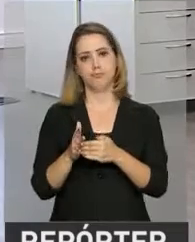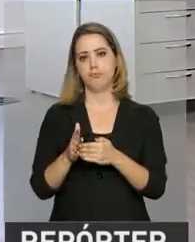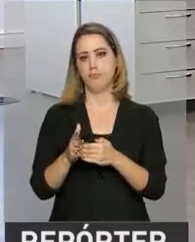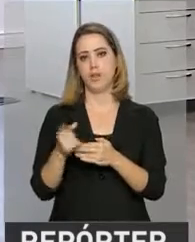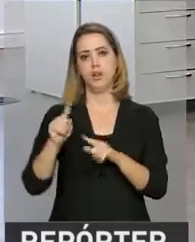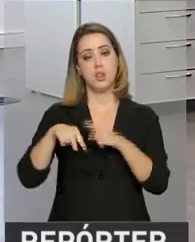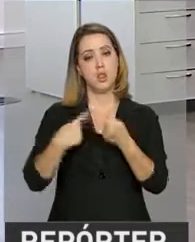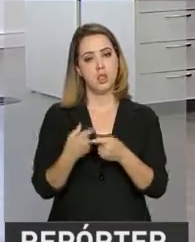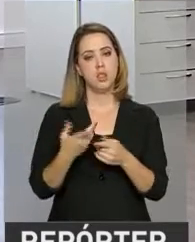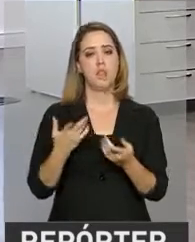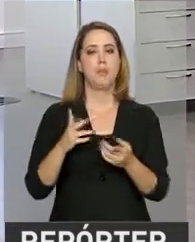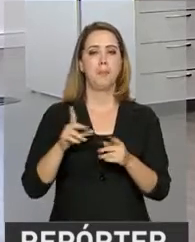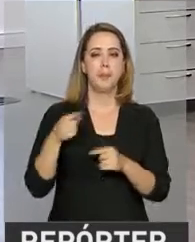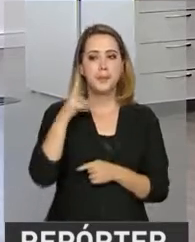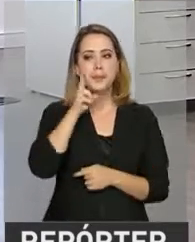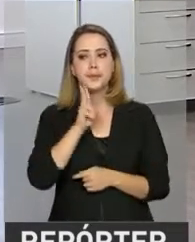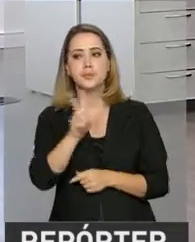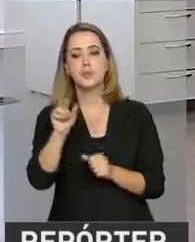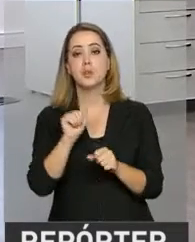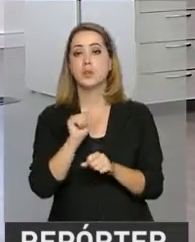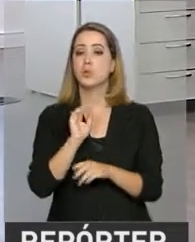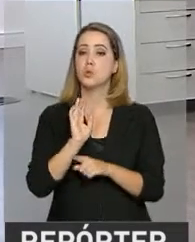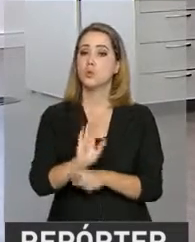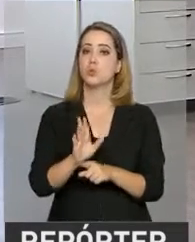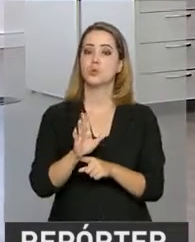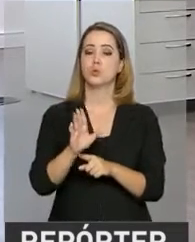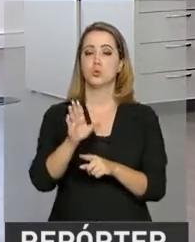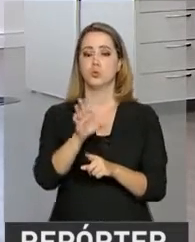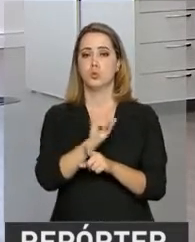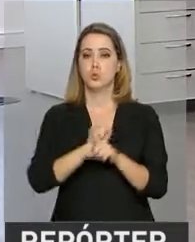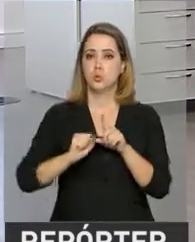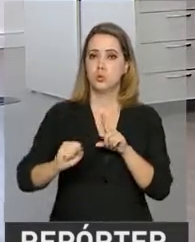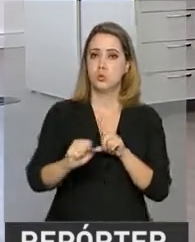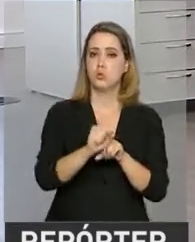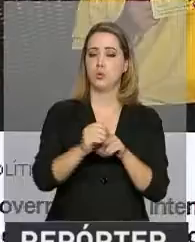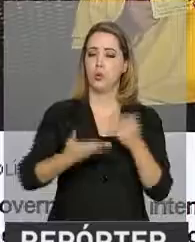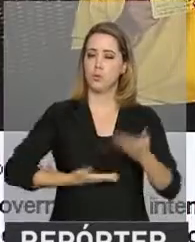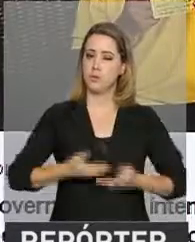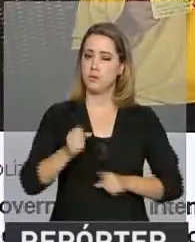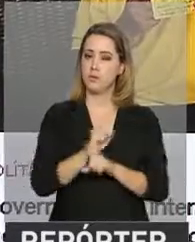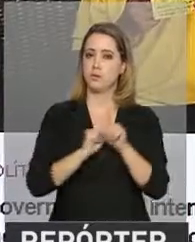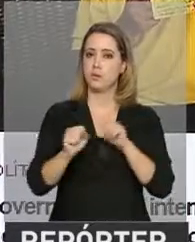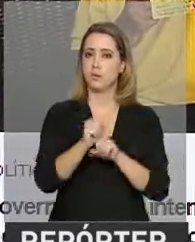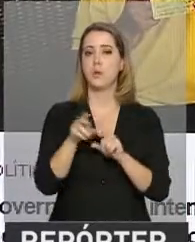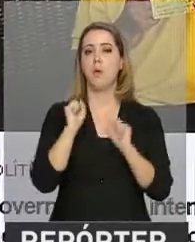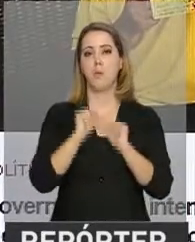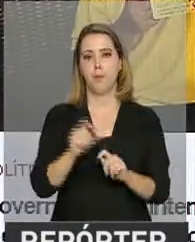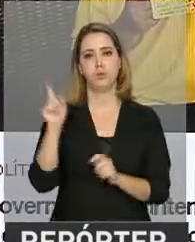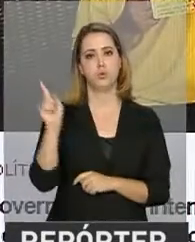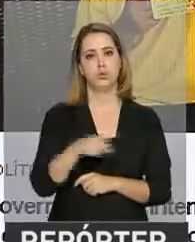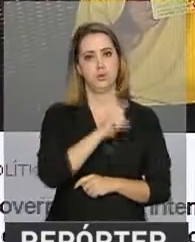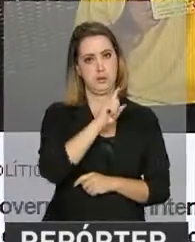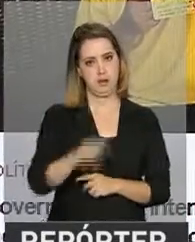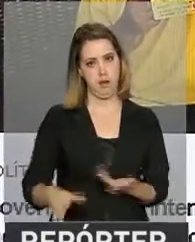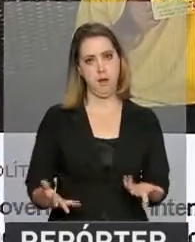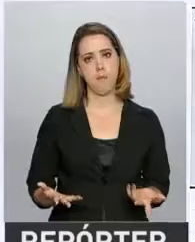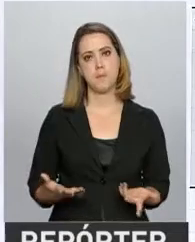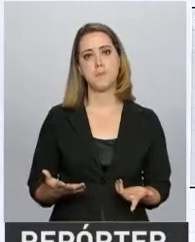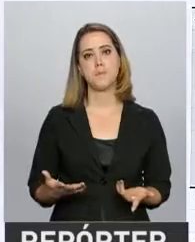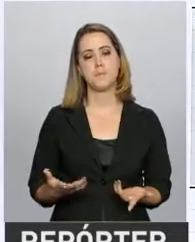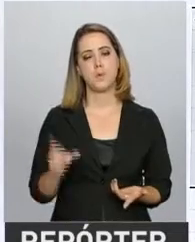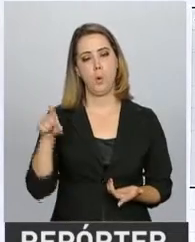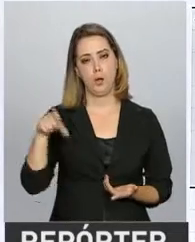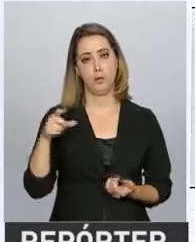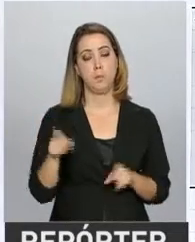e somente depois, com o acompanhamento da assistência social, é que esse benefício pode chegar ao cancelamento. Os pais devem estar atentos e atualizar